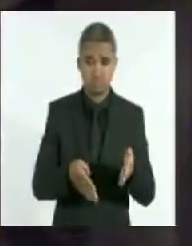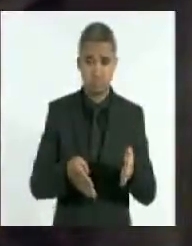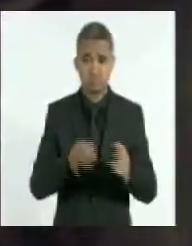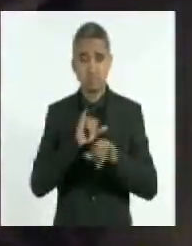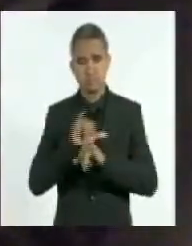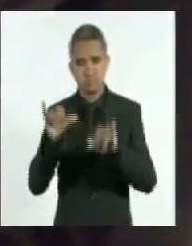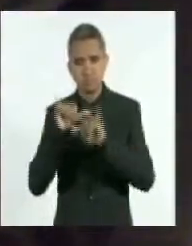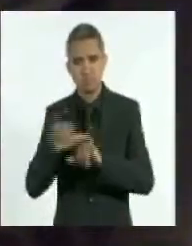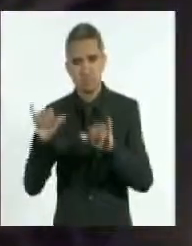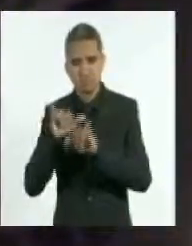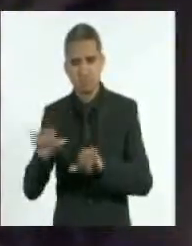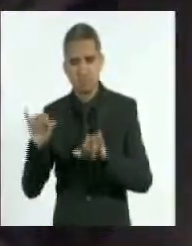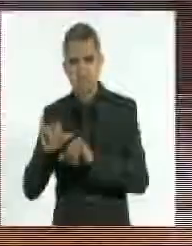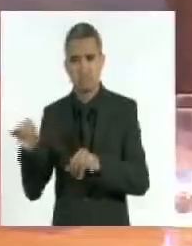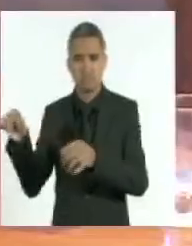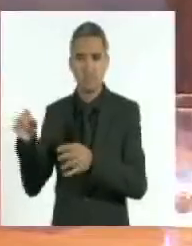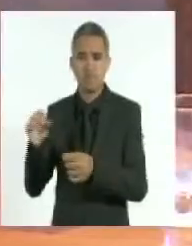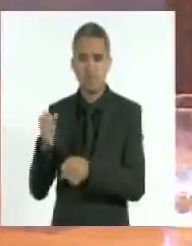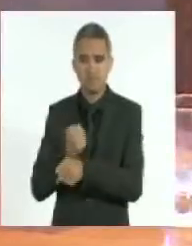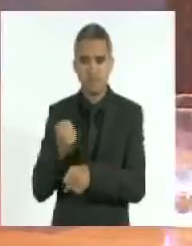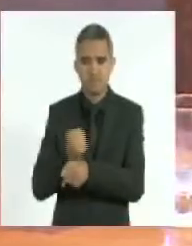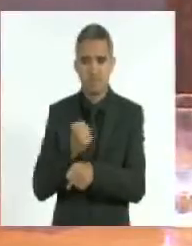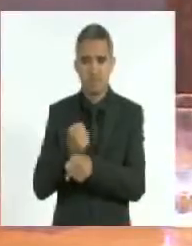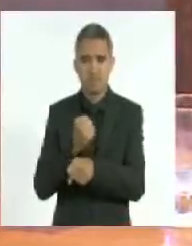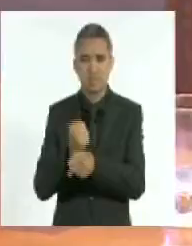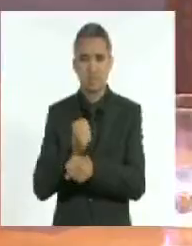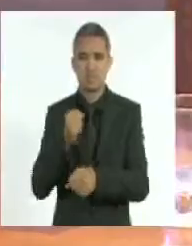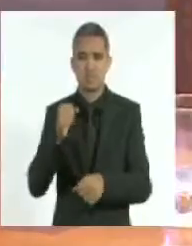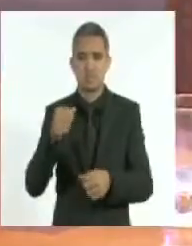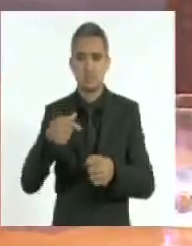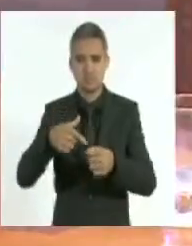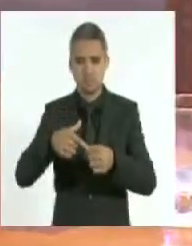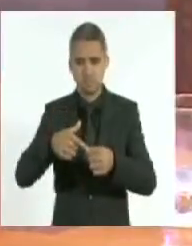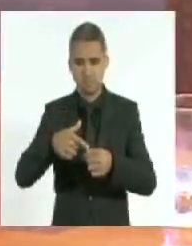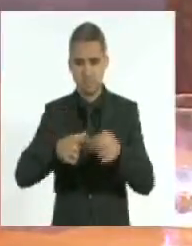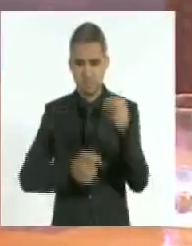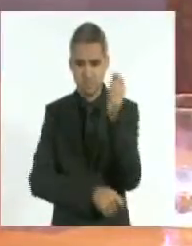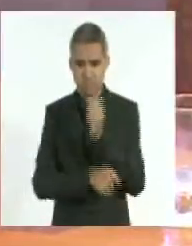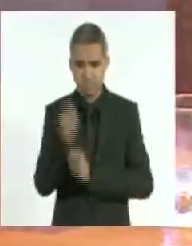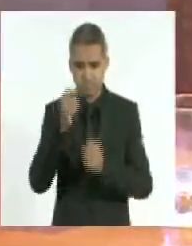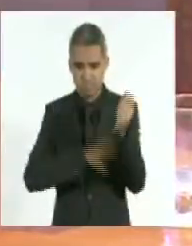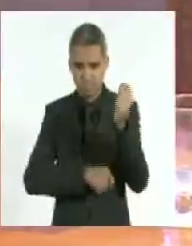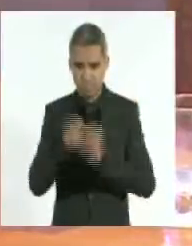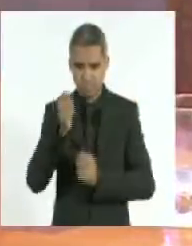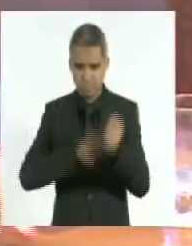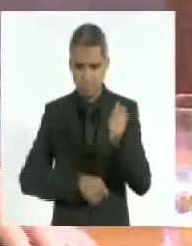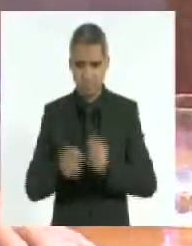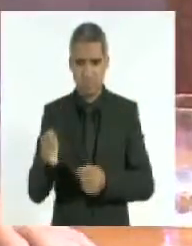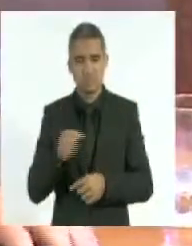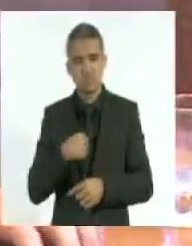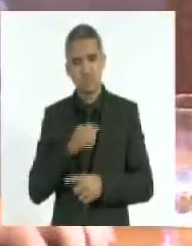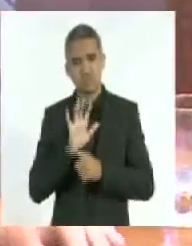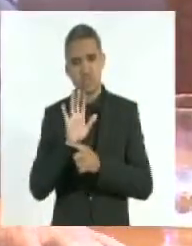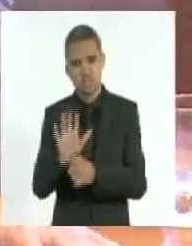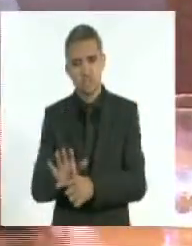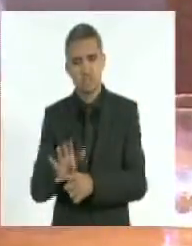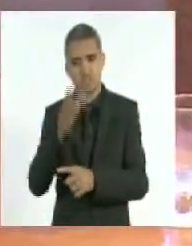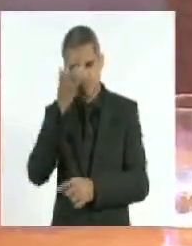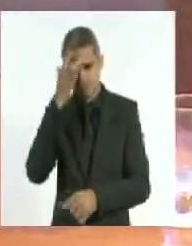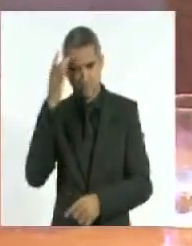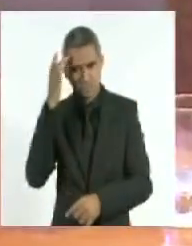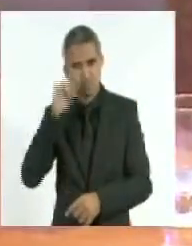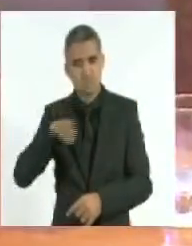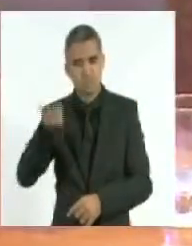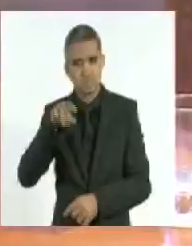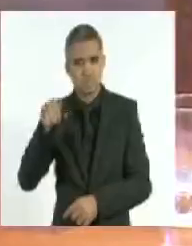é, eu estou decodificando as suas palavras, facilitando a acessibilidade de oitiva dos nossos ouvintes, para